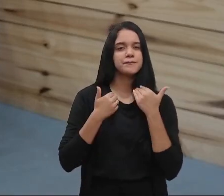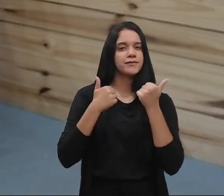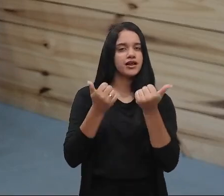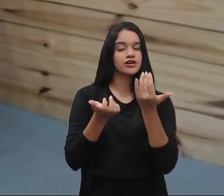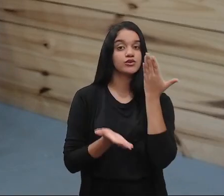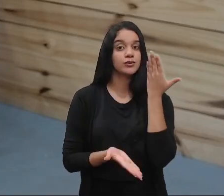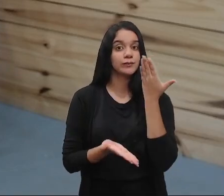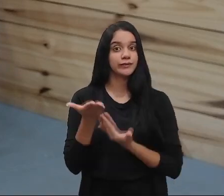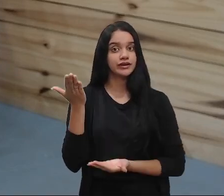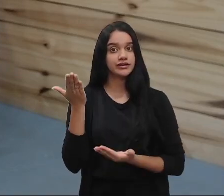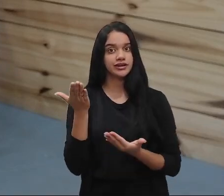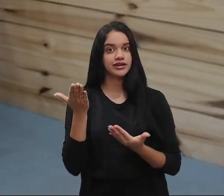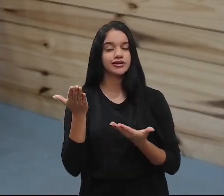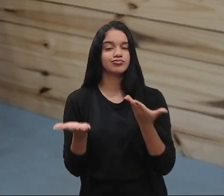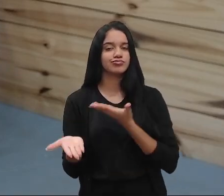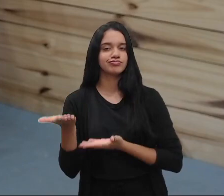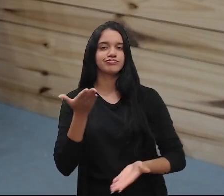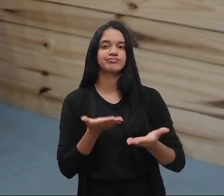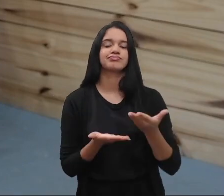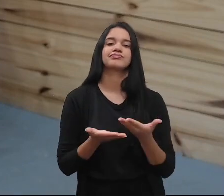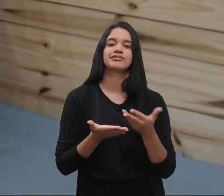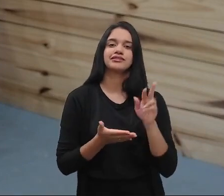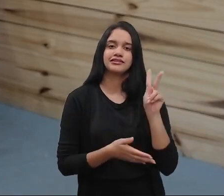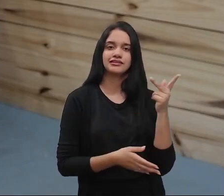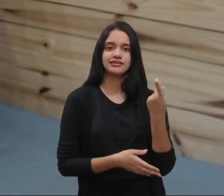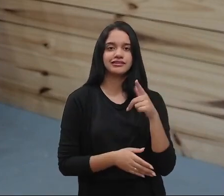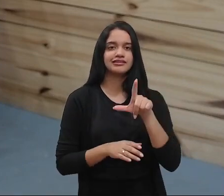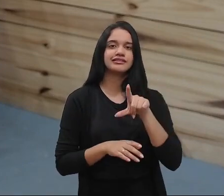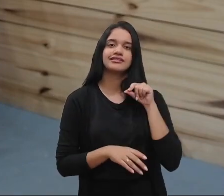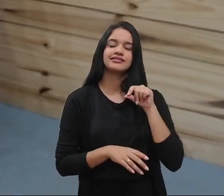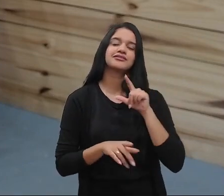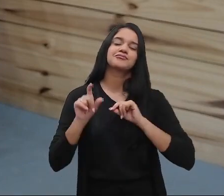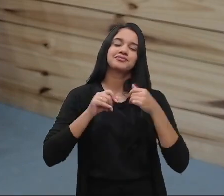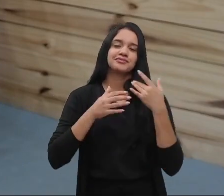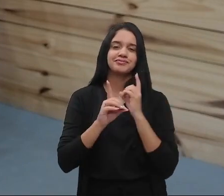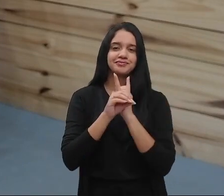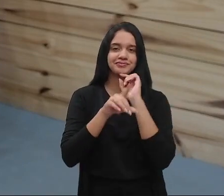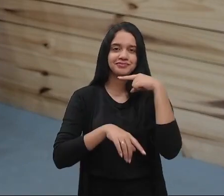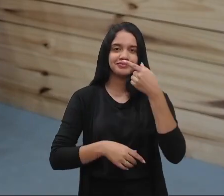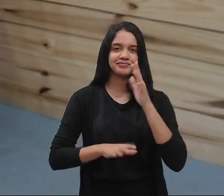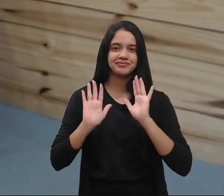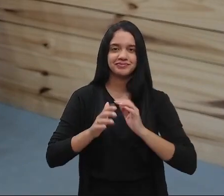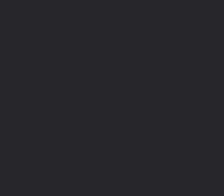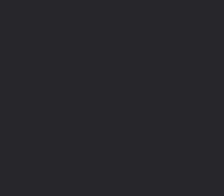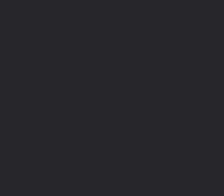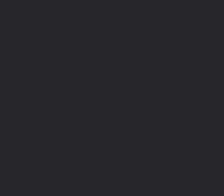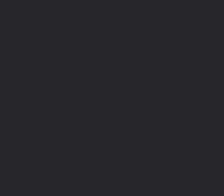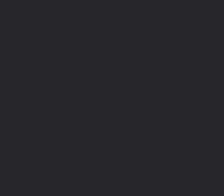vista a humanização no processo de recrutamento e seleção. Até a próxima e obrigada. Tchau, tchau.